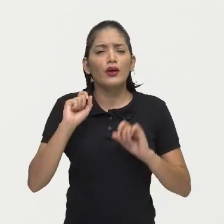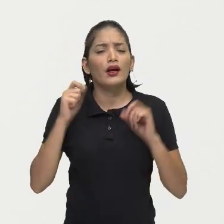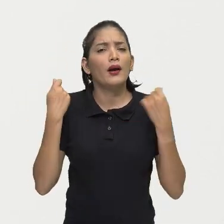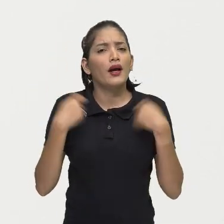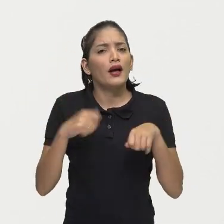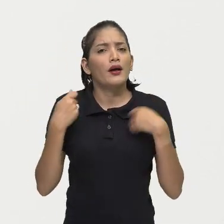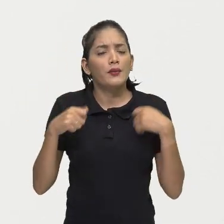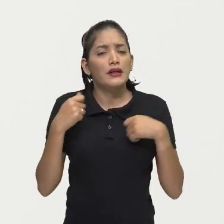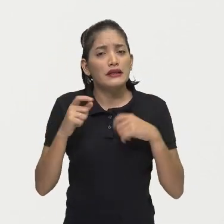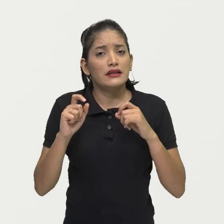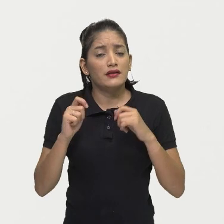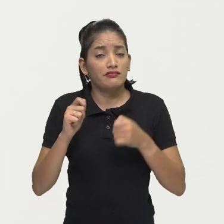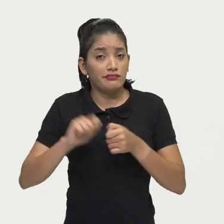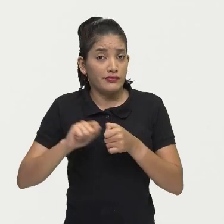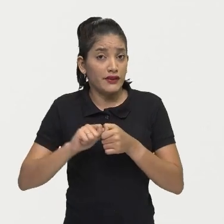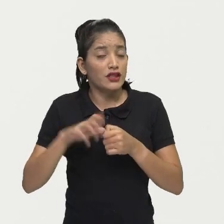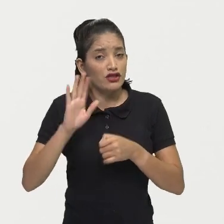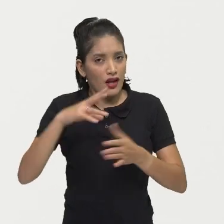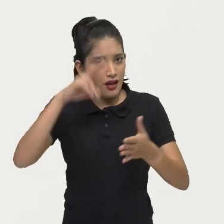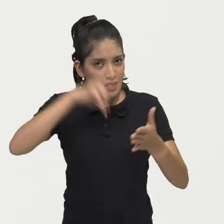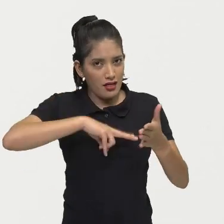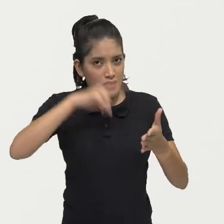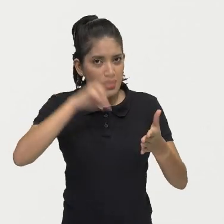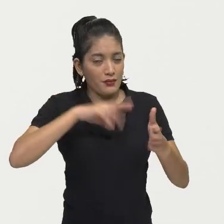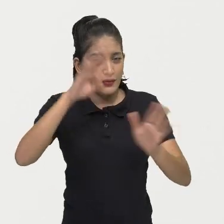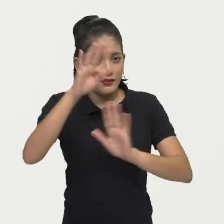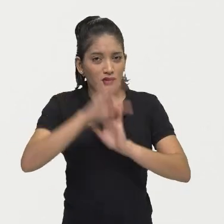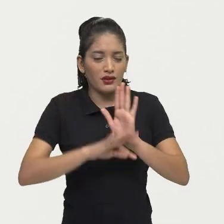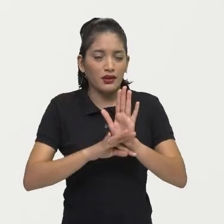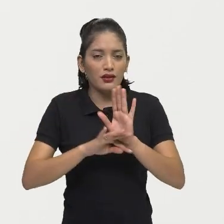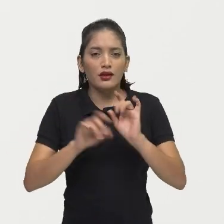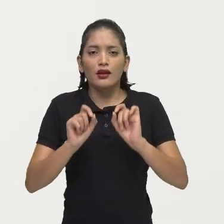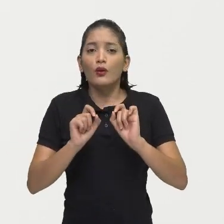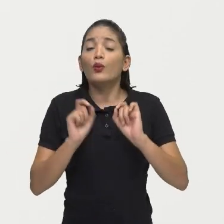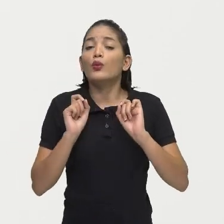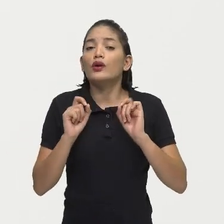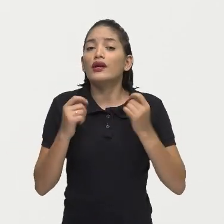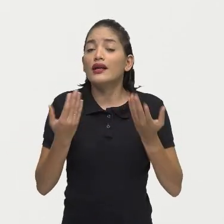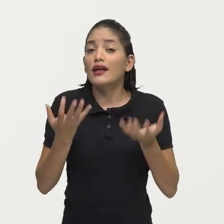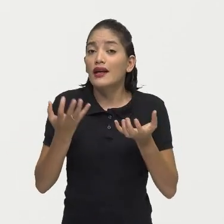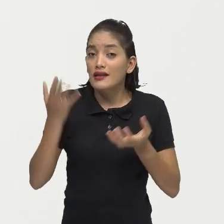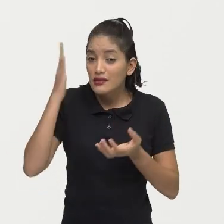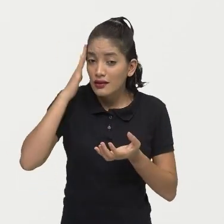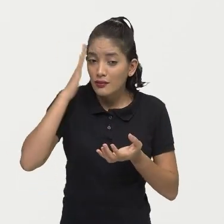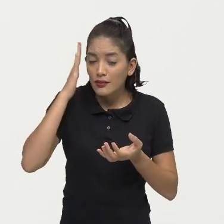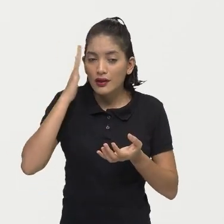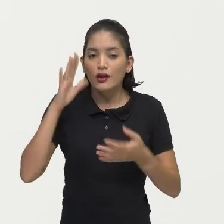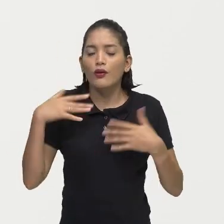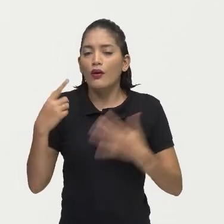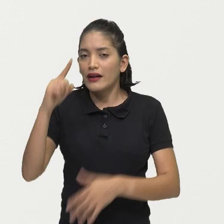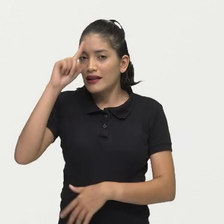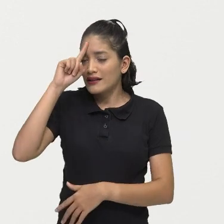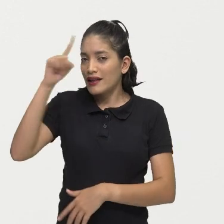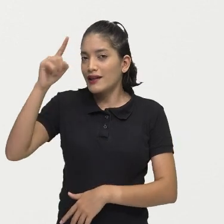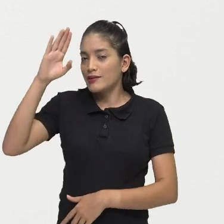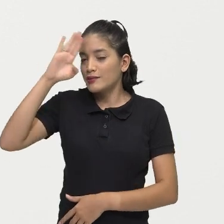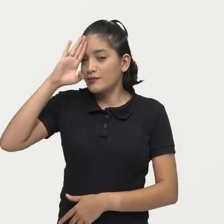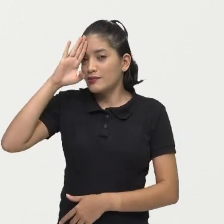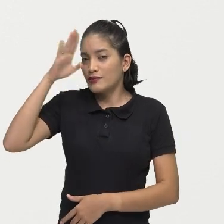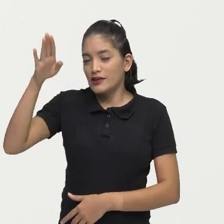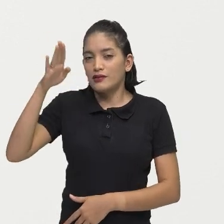precisa realmente fazer, né? Então, já lemos ali o enunciado e o que eu quero aqui é a text idea, a